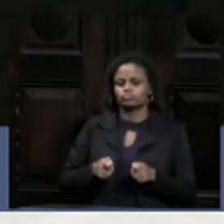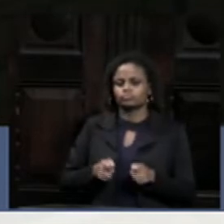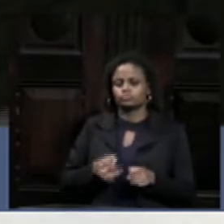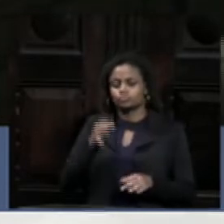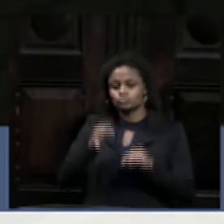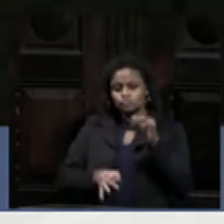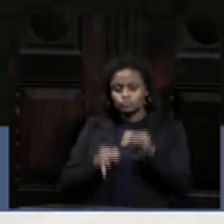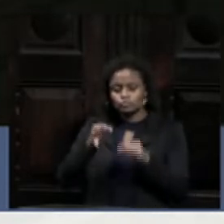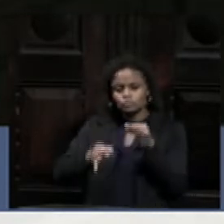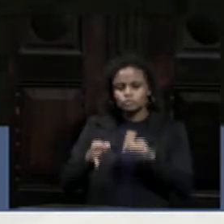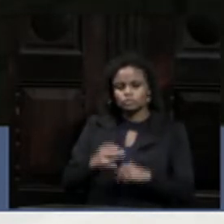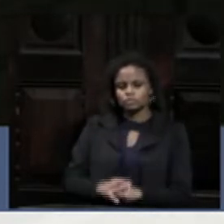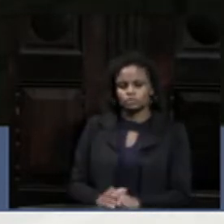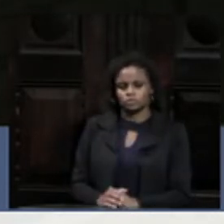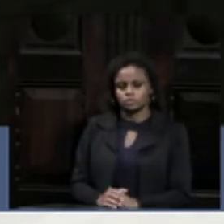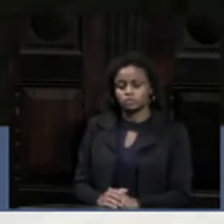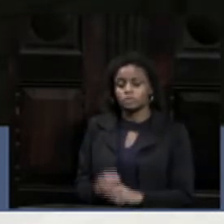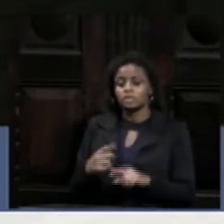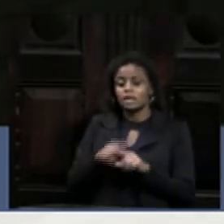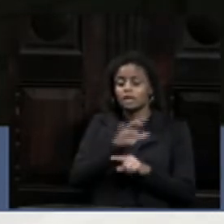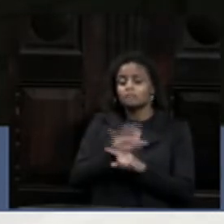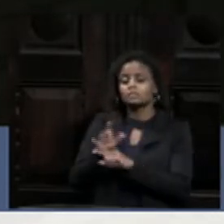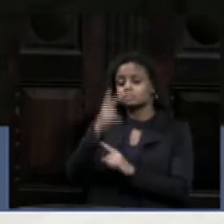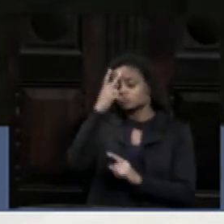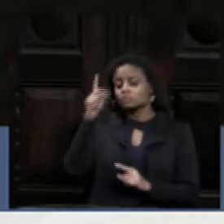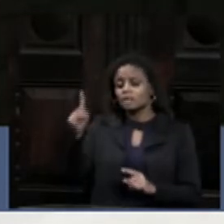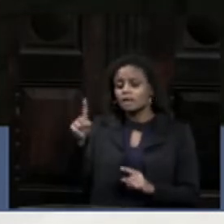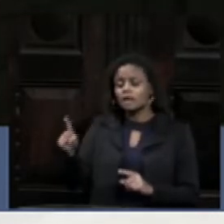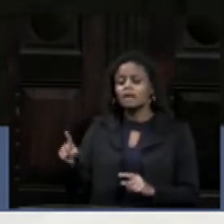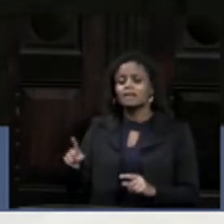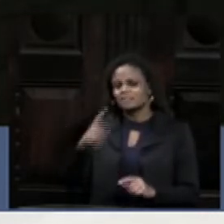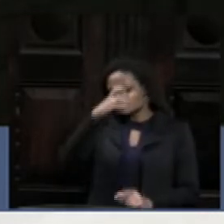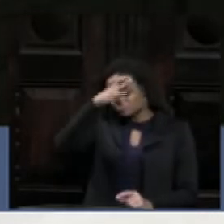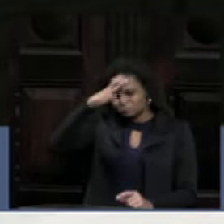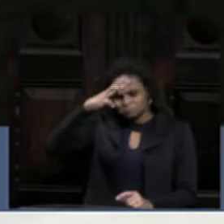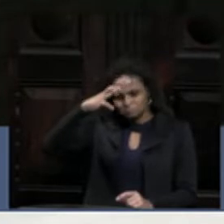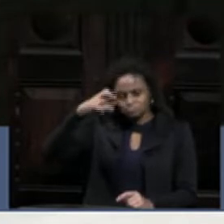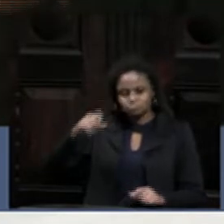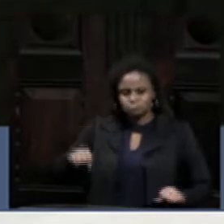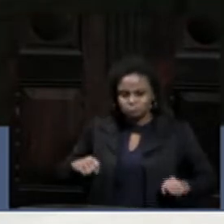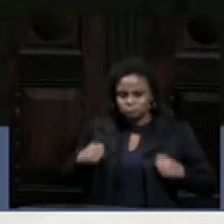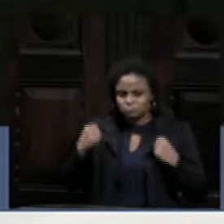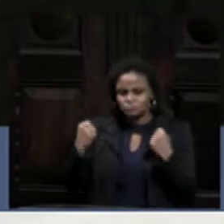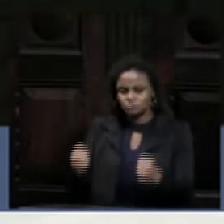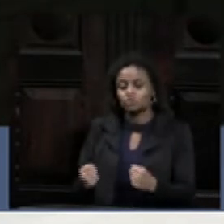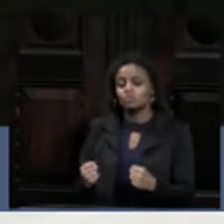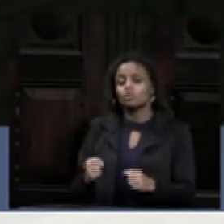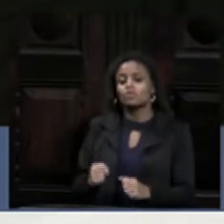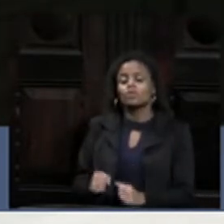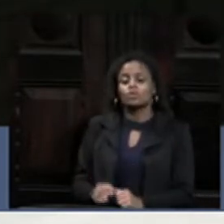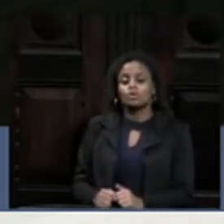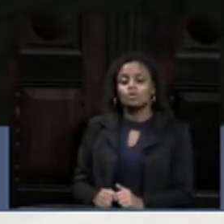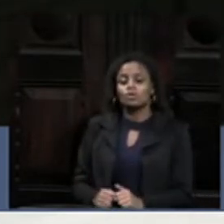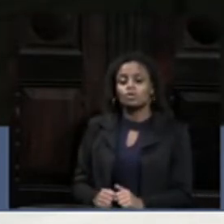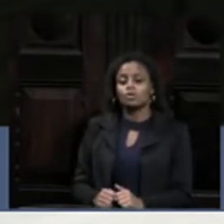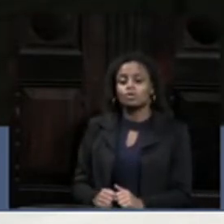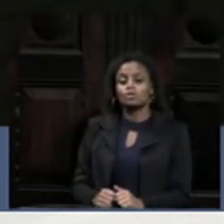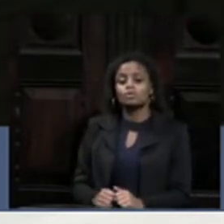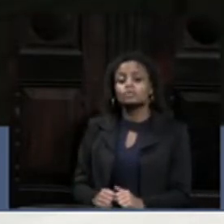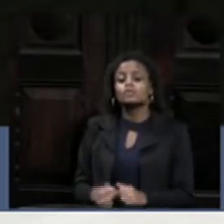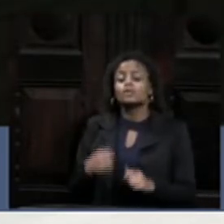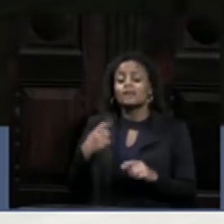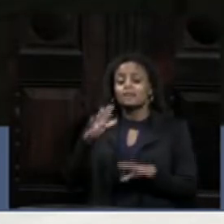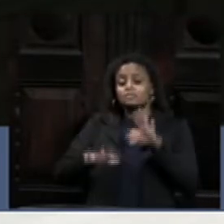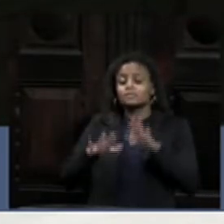um sacrifício muito grande, perdendo, inclusive, a possibilidade de concluir os cursos, que não tem dinheiro